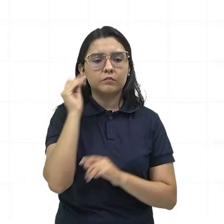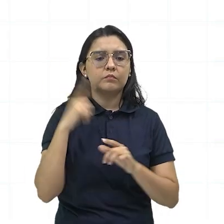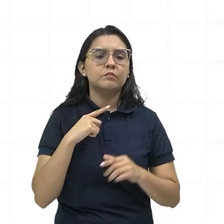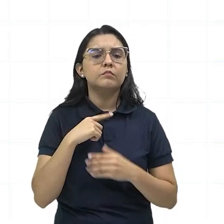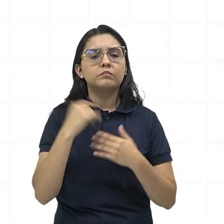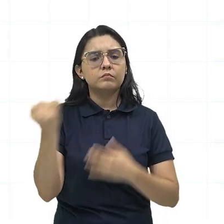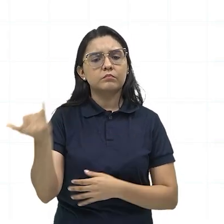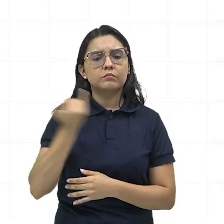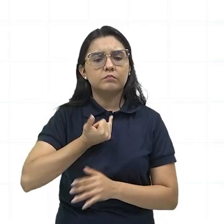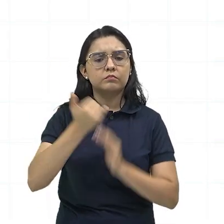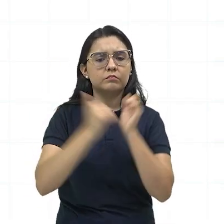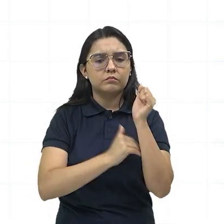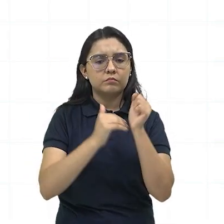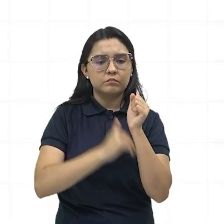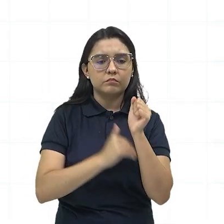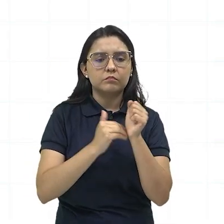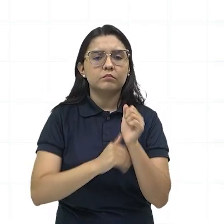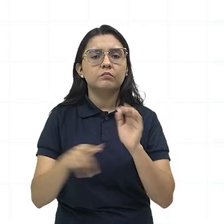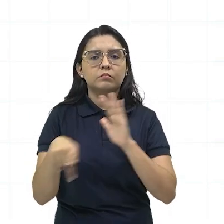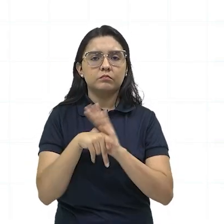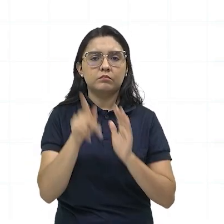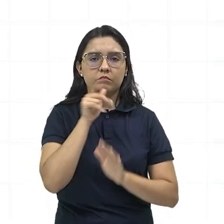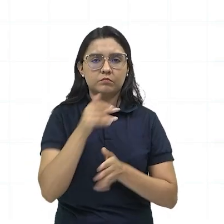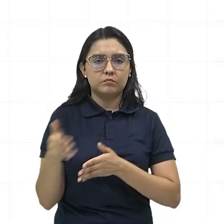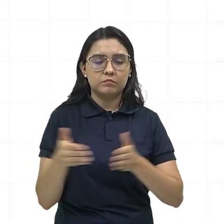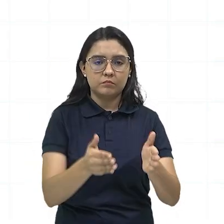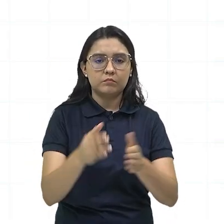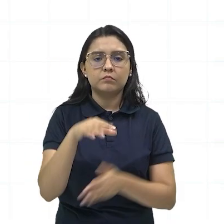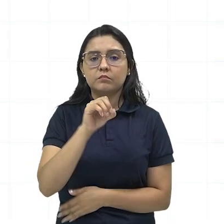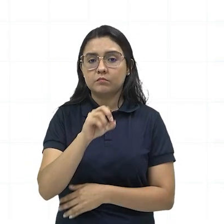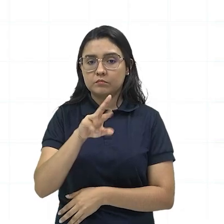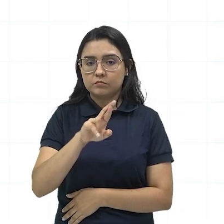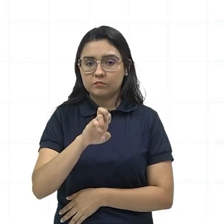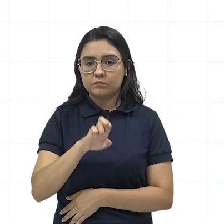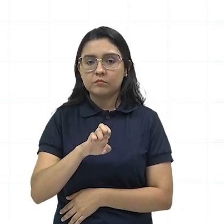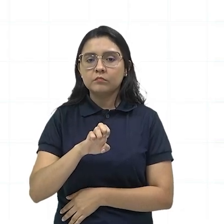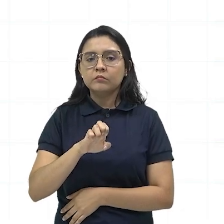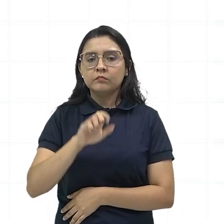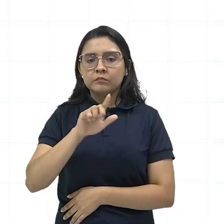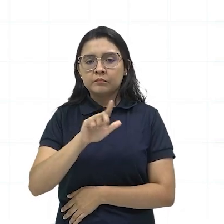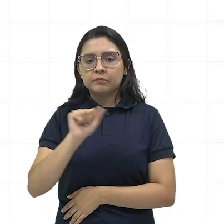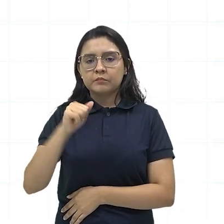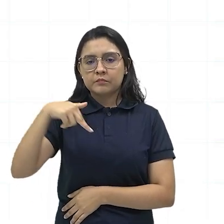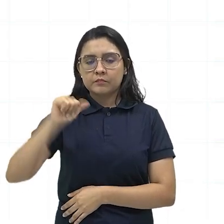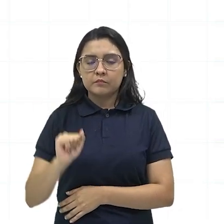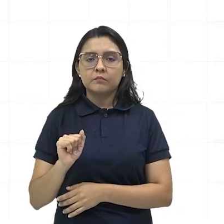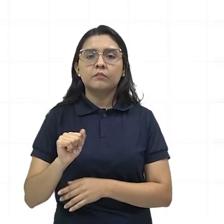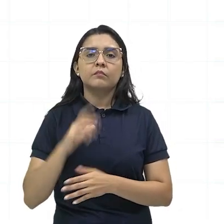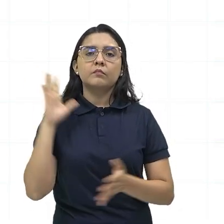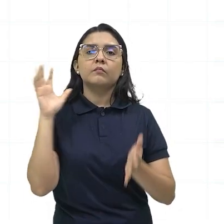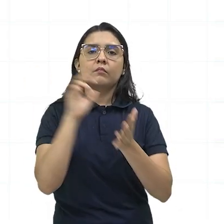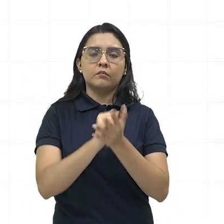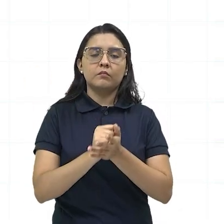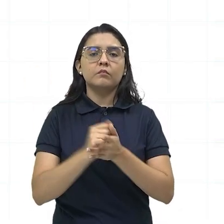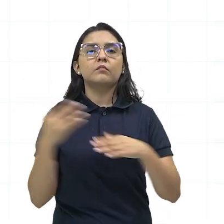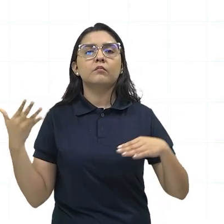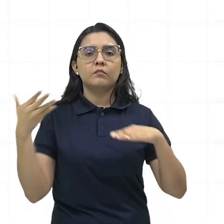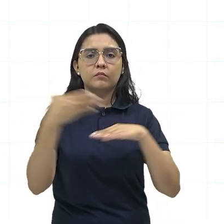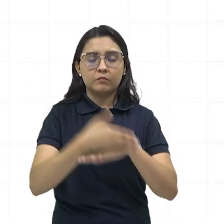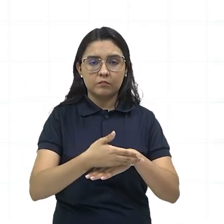segredo perdido na curva do rio. Vê que ele fala de Orelhana, né, que é o registro do invasor, daquele que